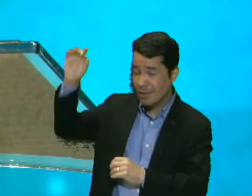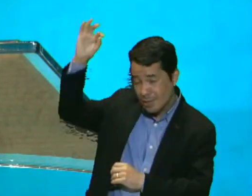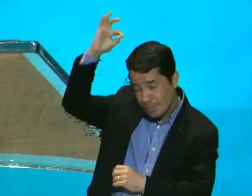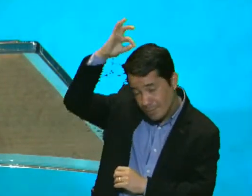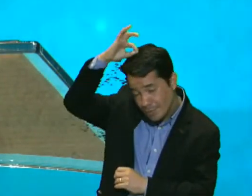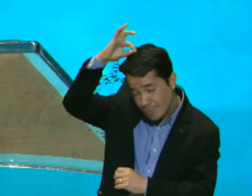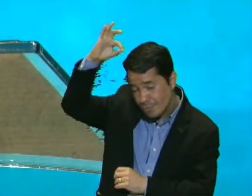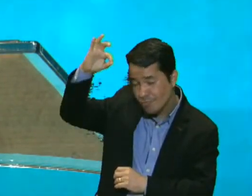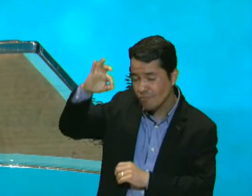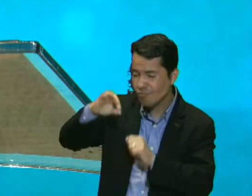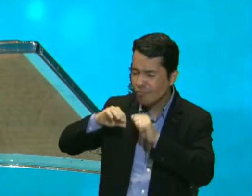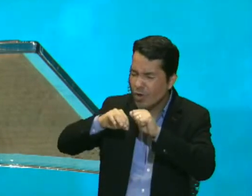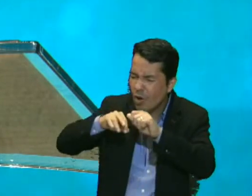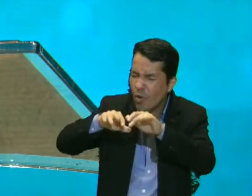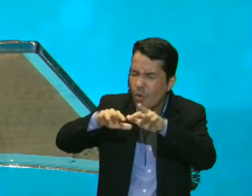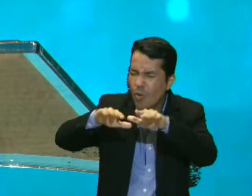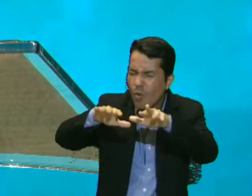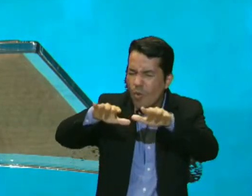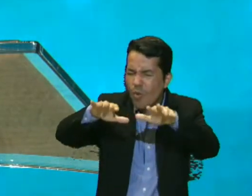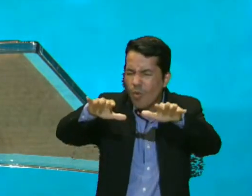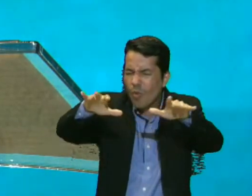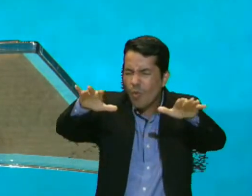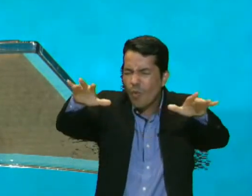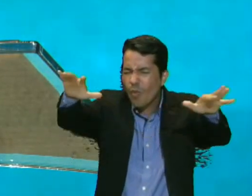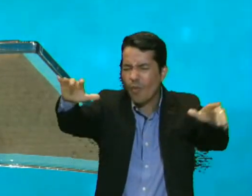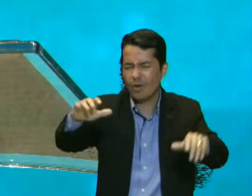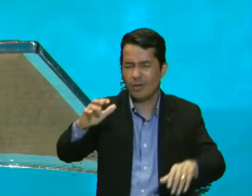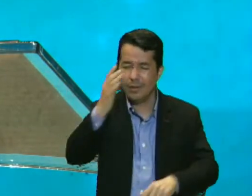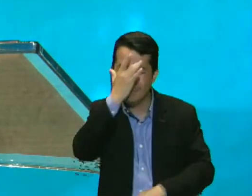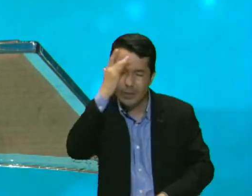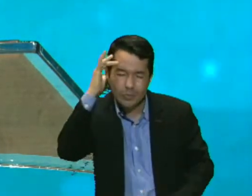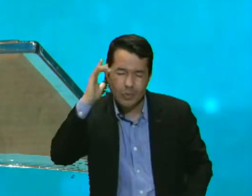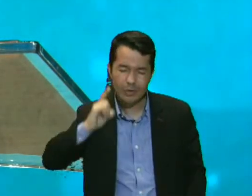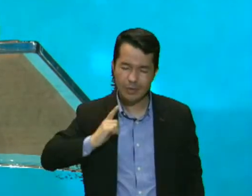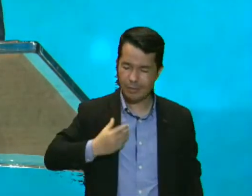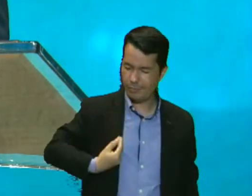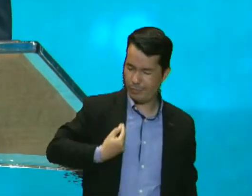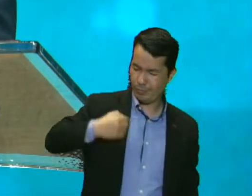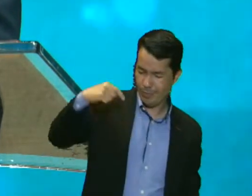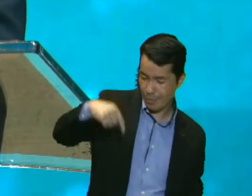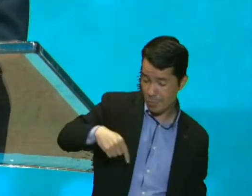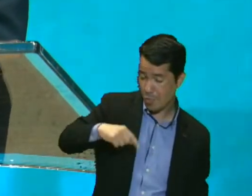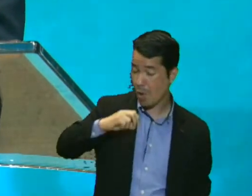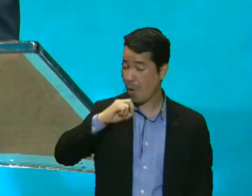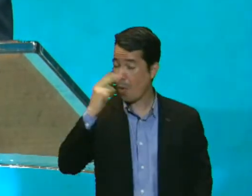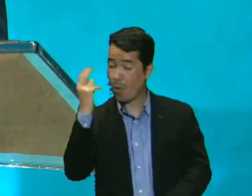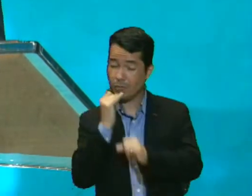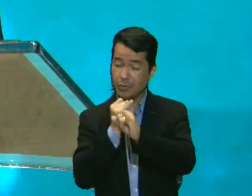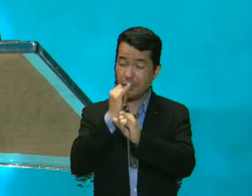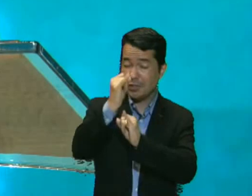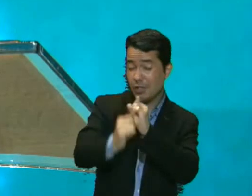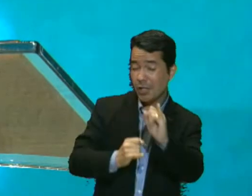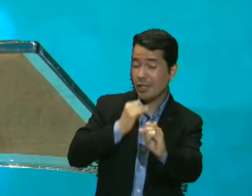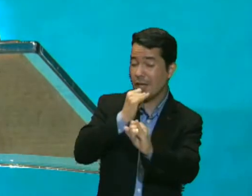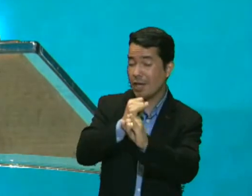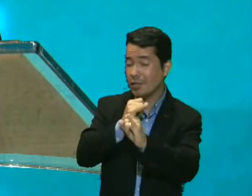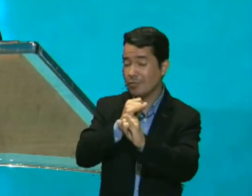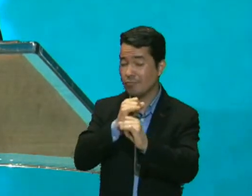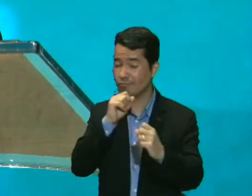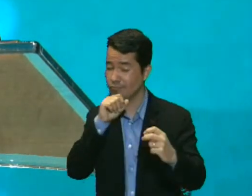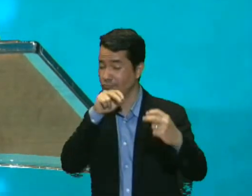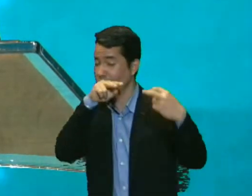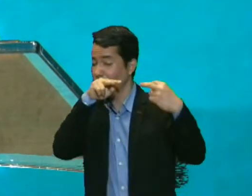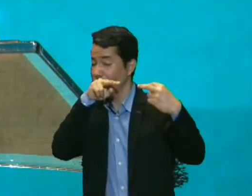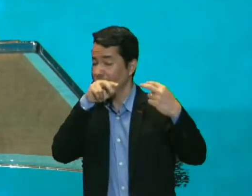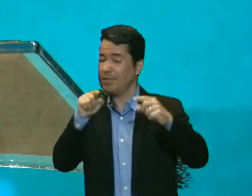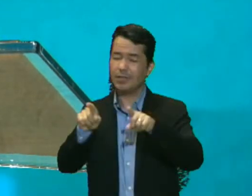um, tanto aqueles que estão presencialmente, aqueles que estão nos acompanhando pelas mídias sociais, pela Rede